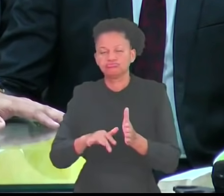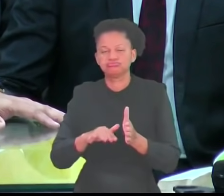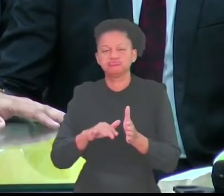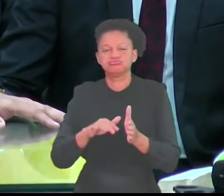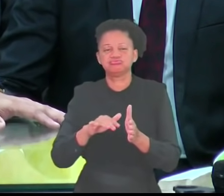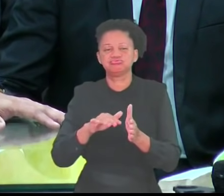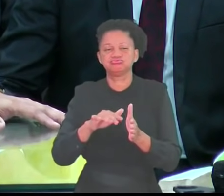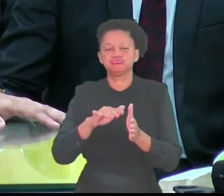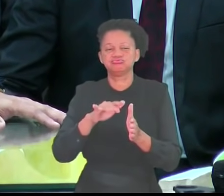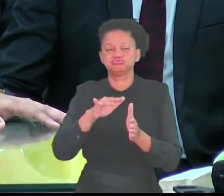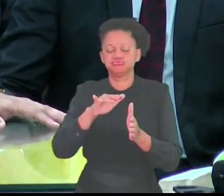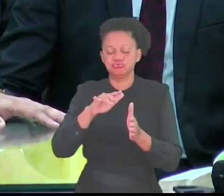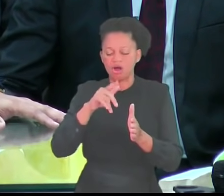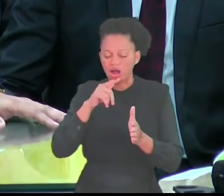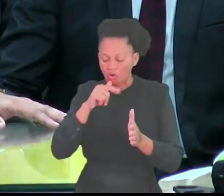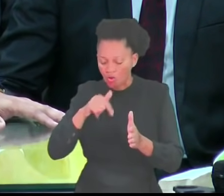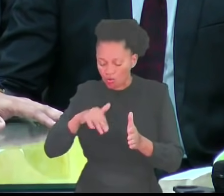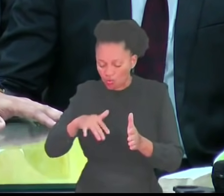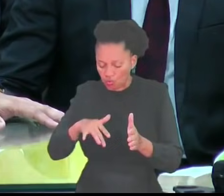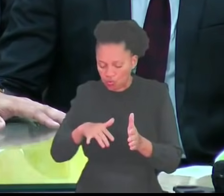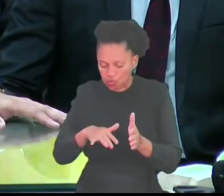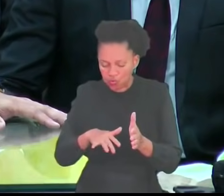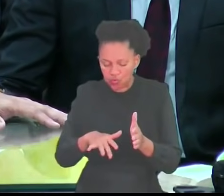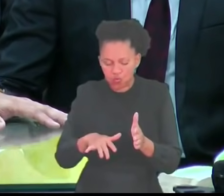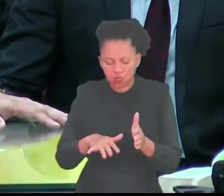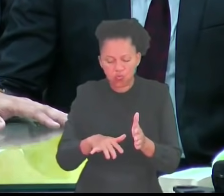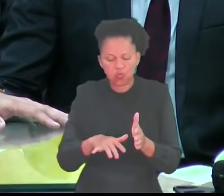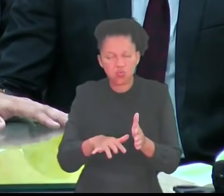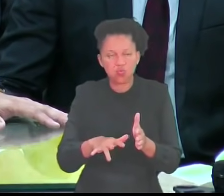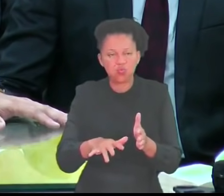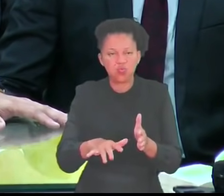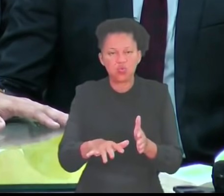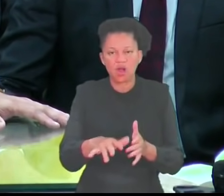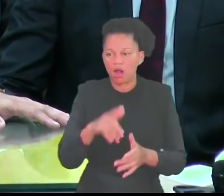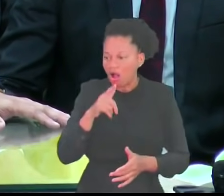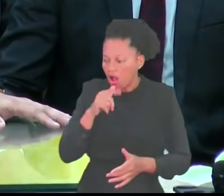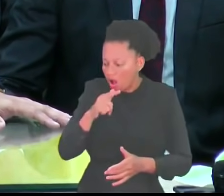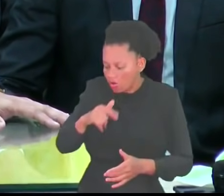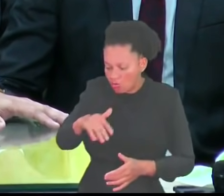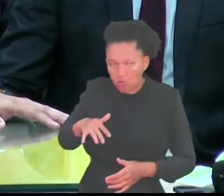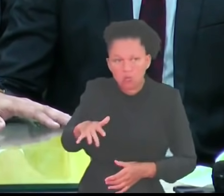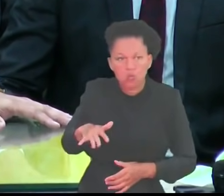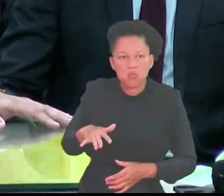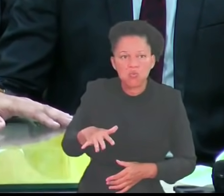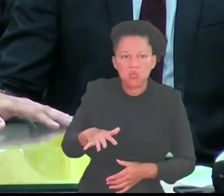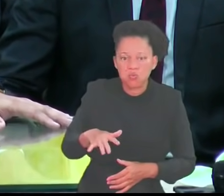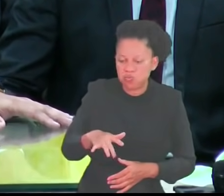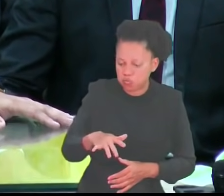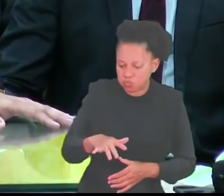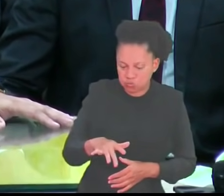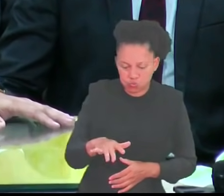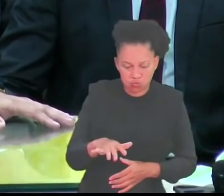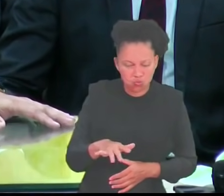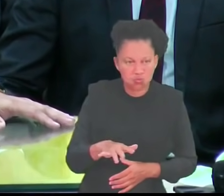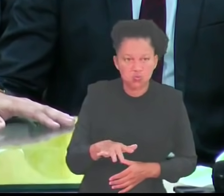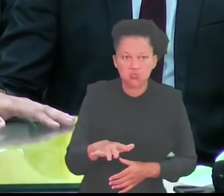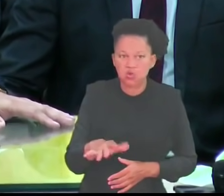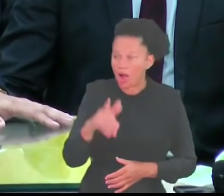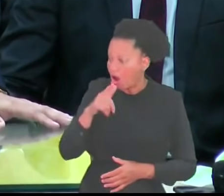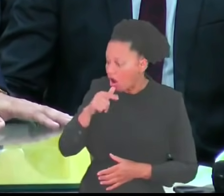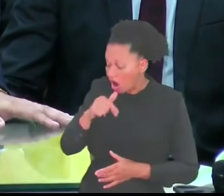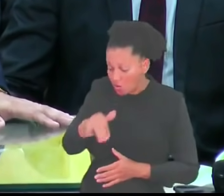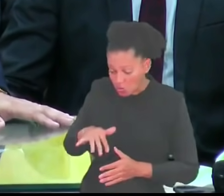Lá vem água. Lá vem água. Lá vem a tromba d'água. Lá vem